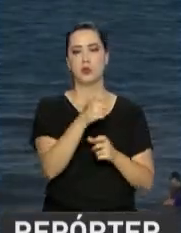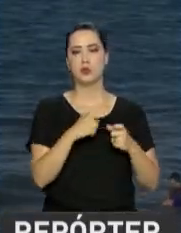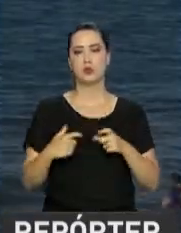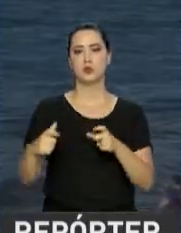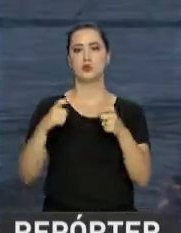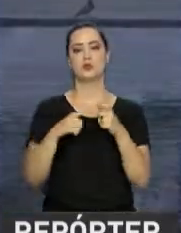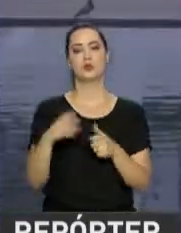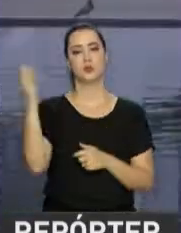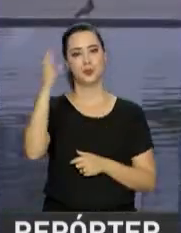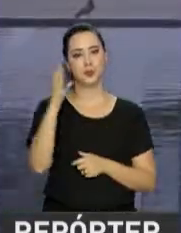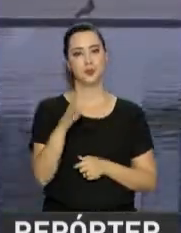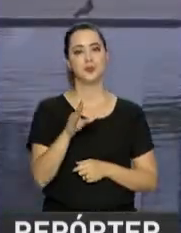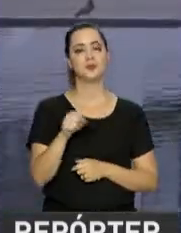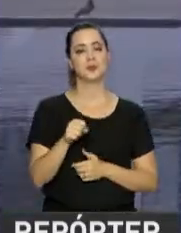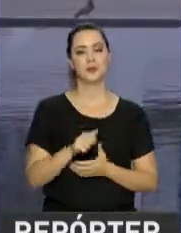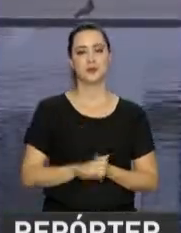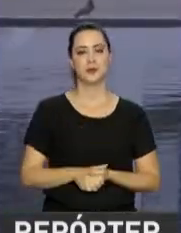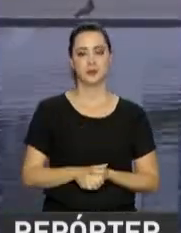locais do Brasil, sim.